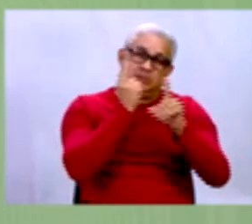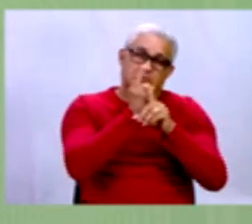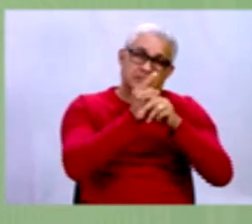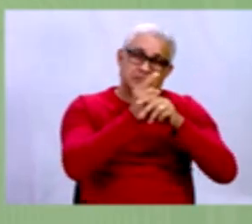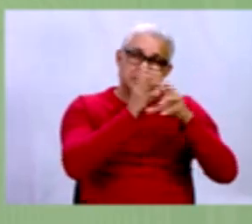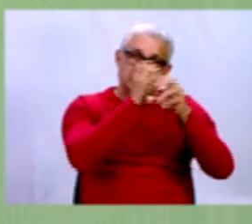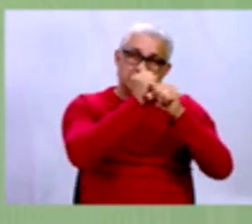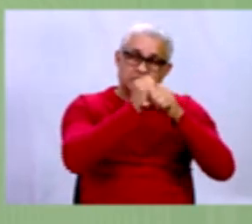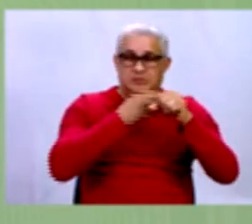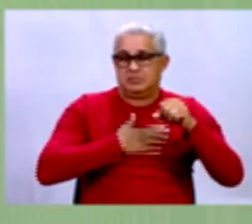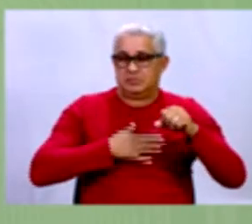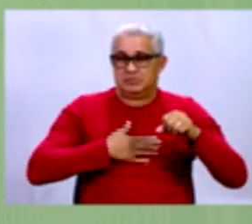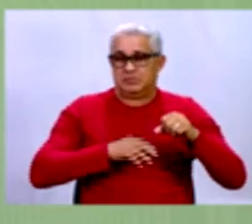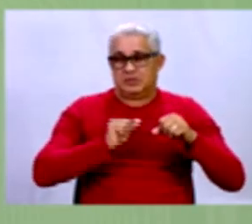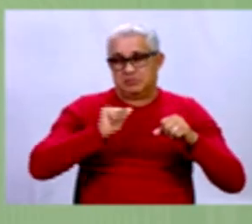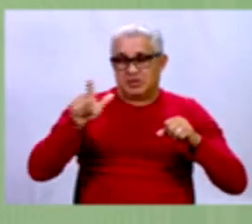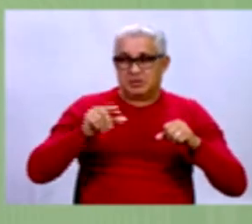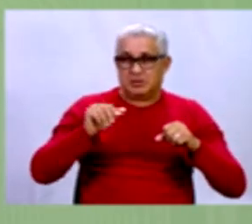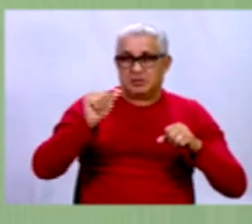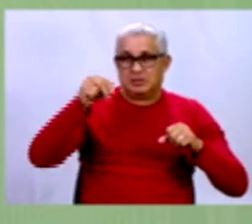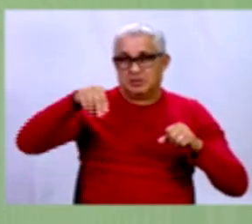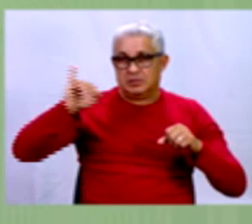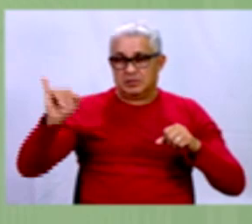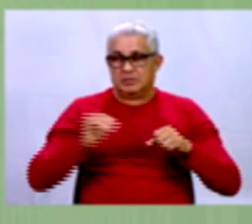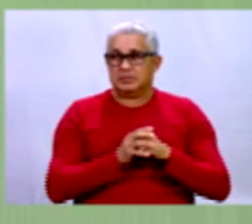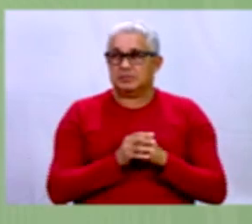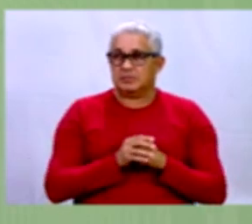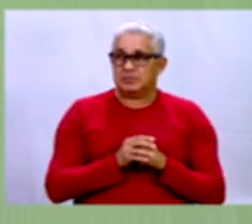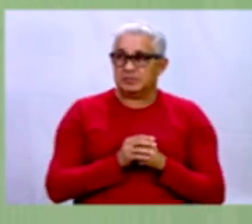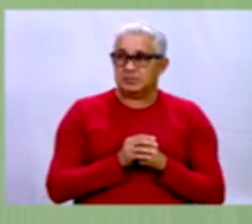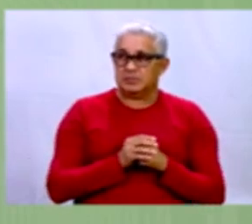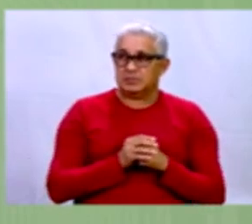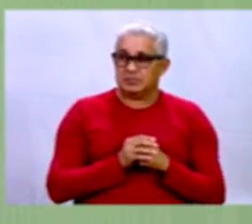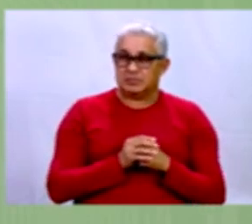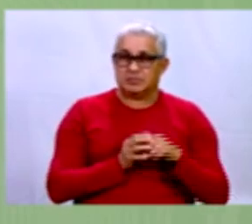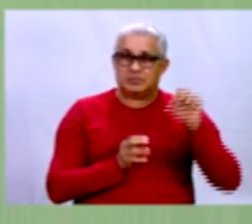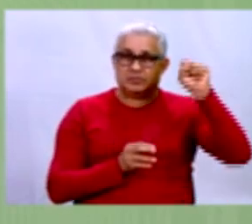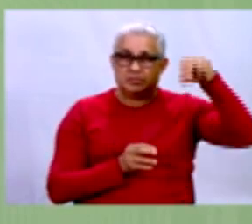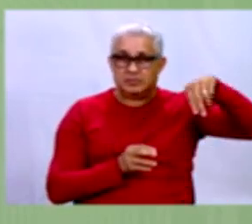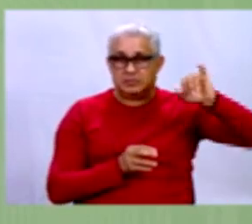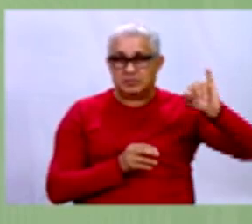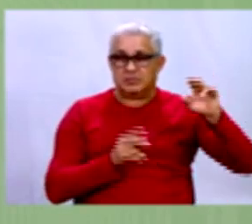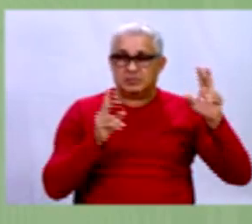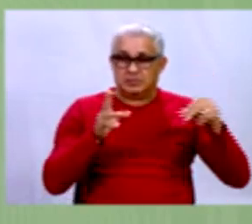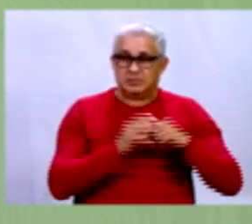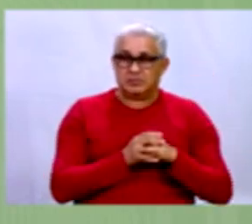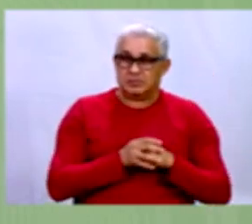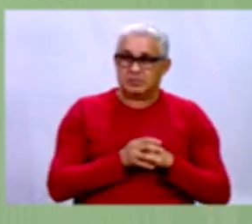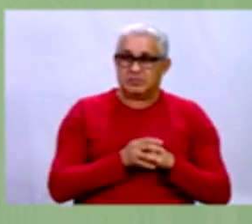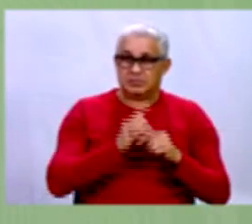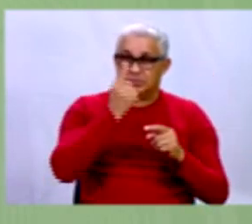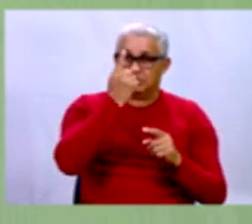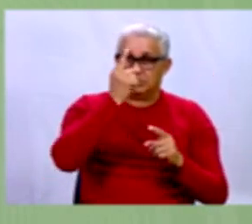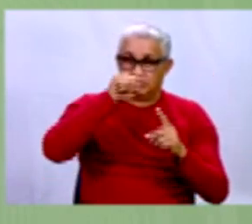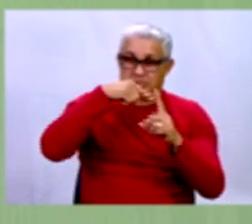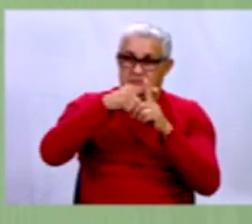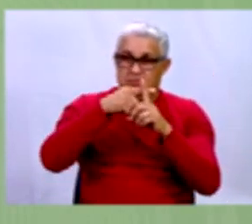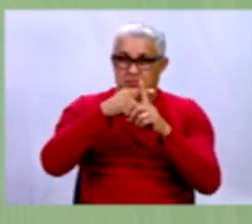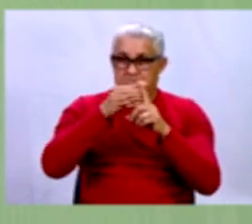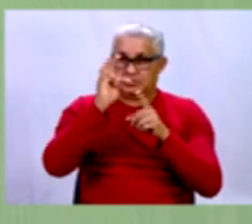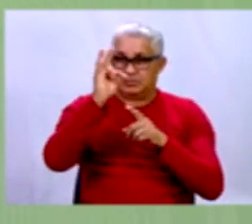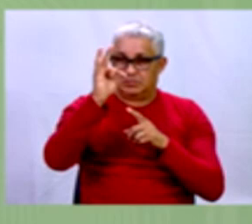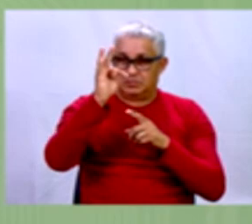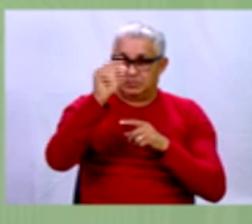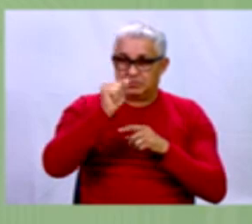SNI é bem mais tranquila do que a ANI, né? Então, vamos lá. SNI é igual 1 mais taxa, que é 1